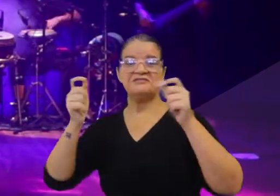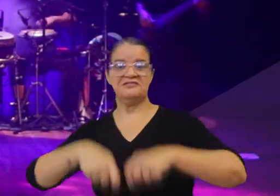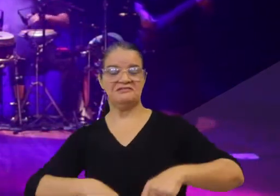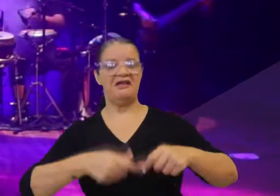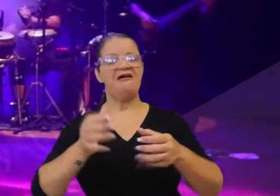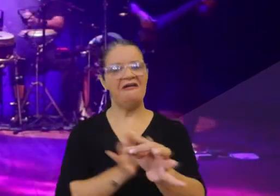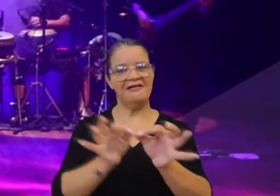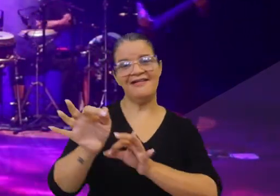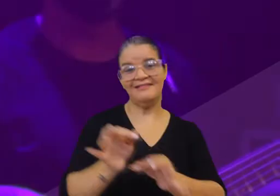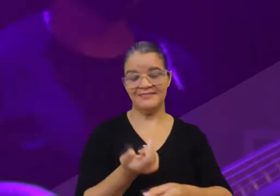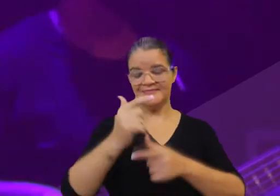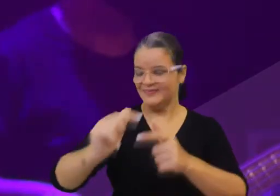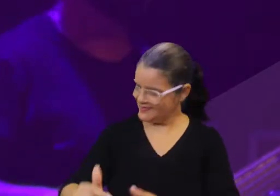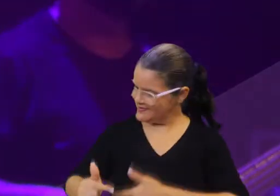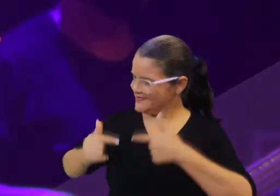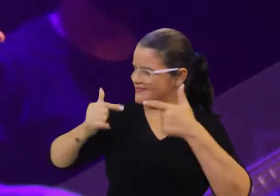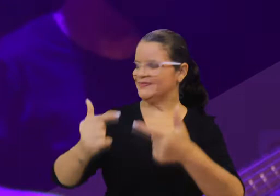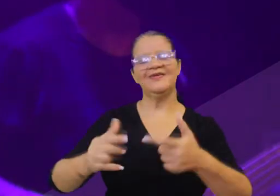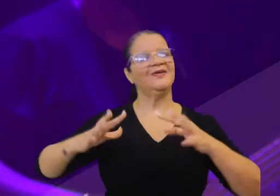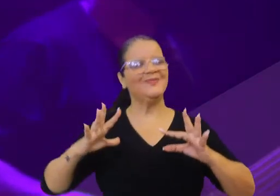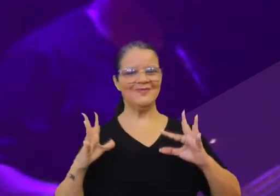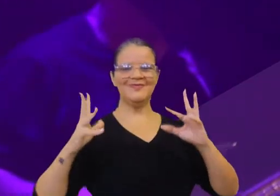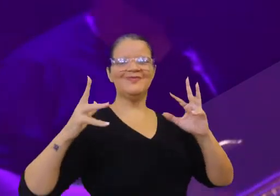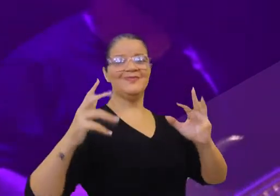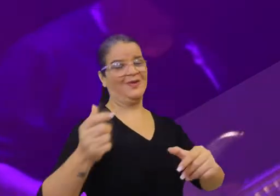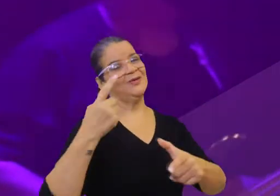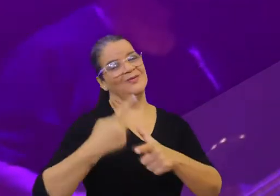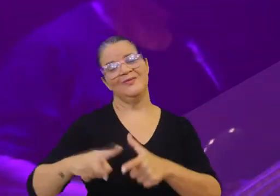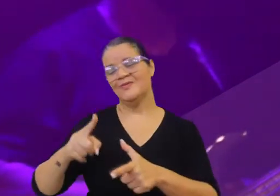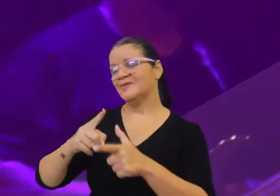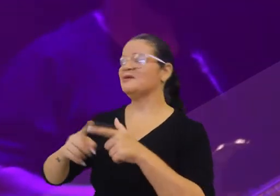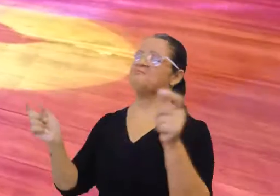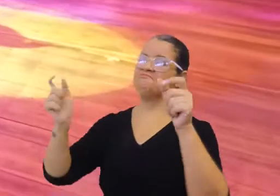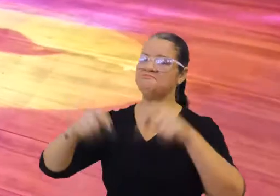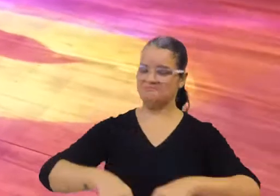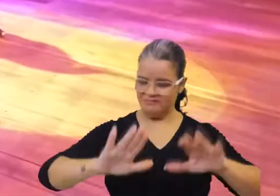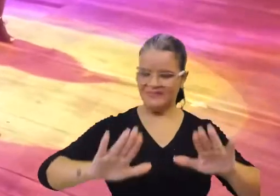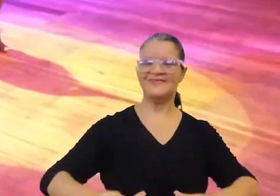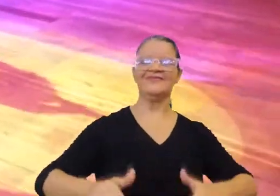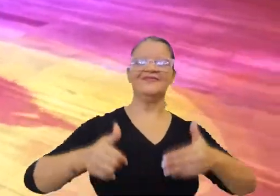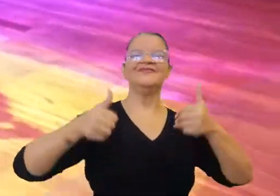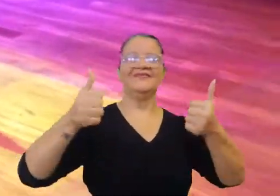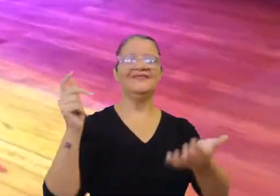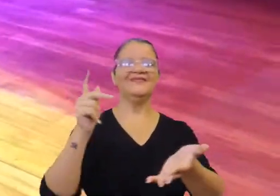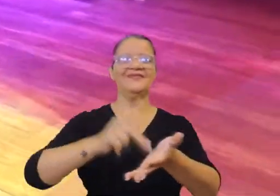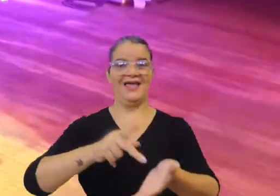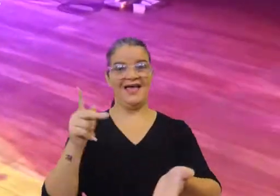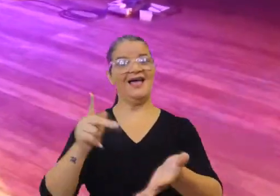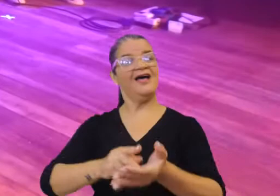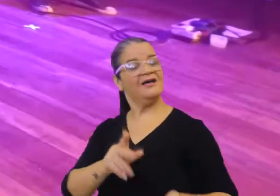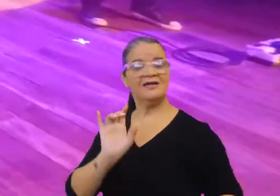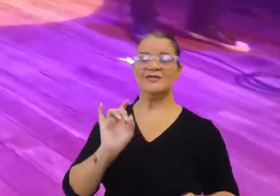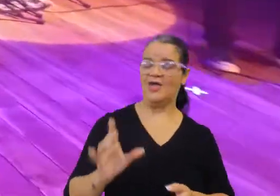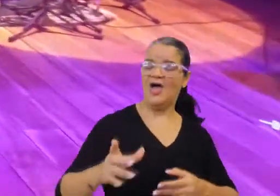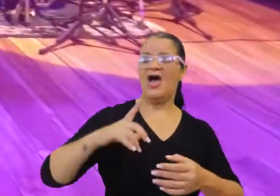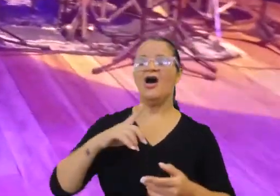pra reorganizar. Pague seu preço, se vale a pena e for pra melhorar. Passe a